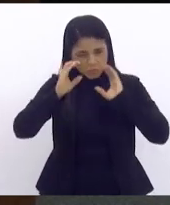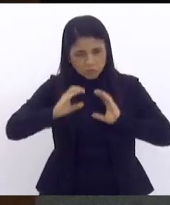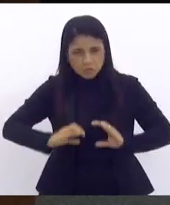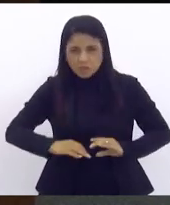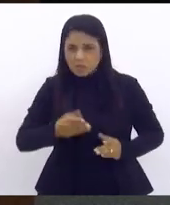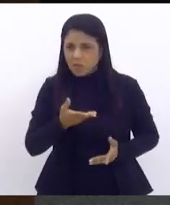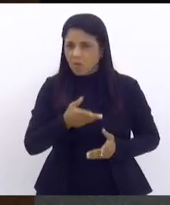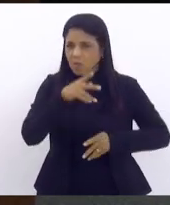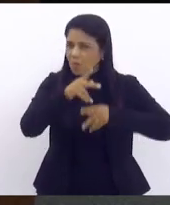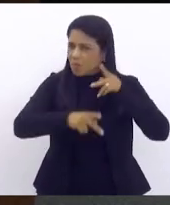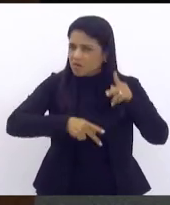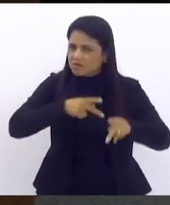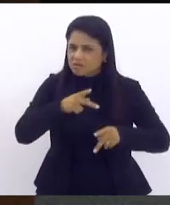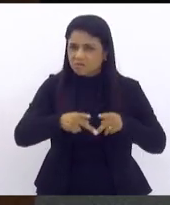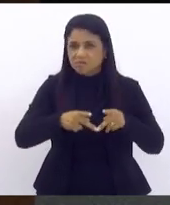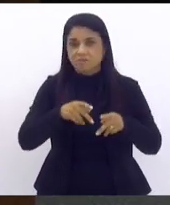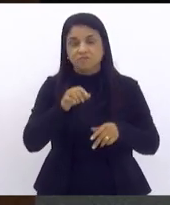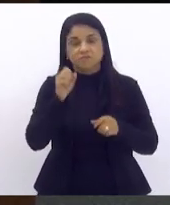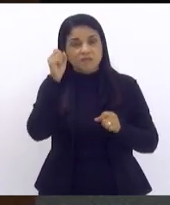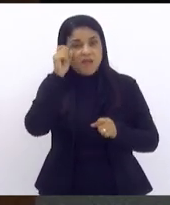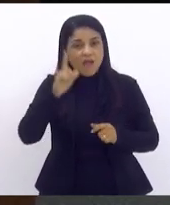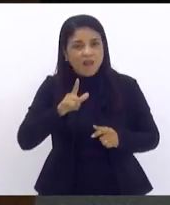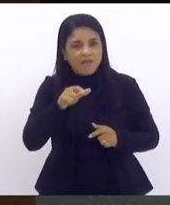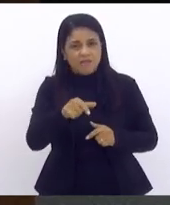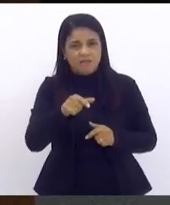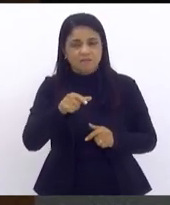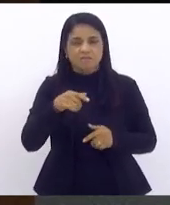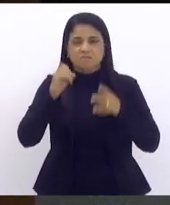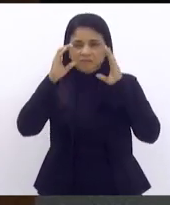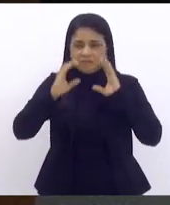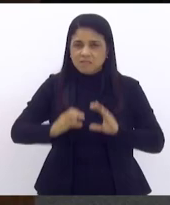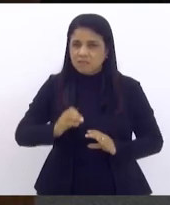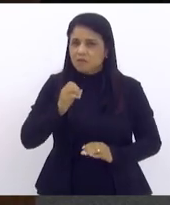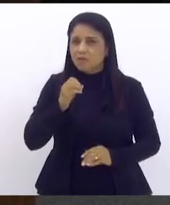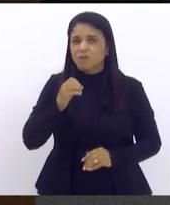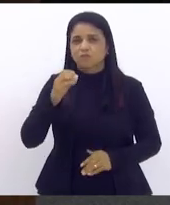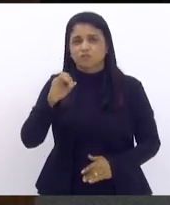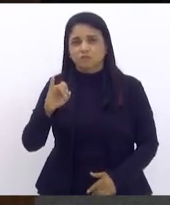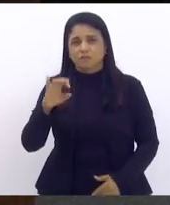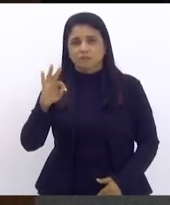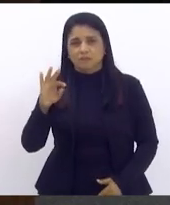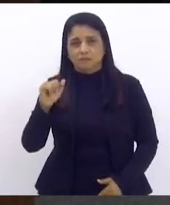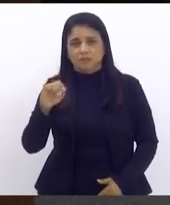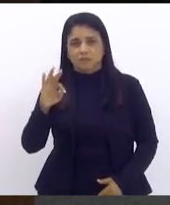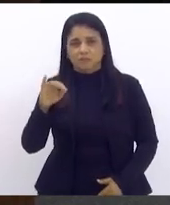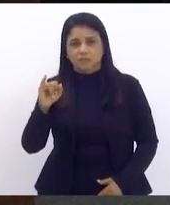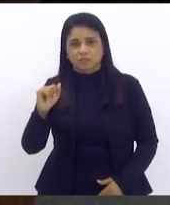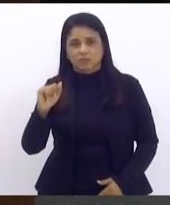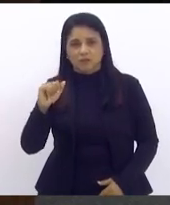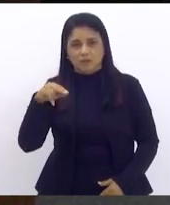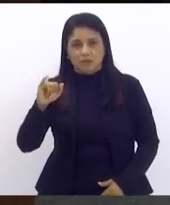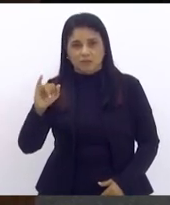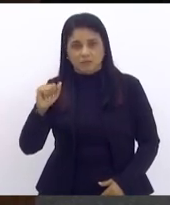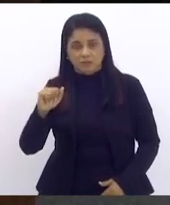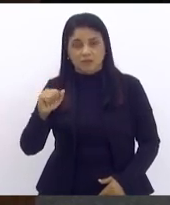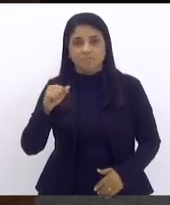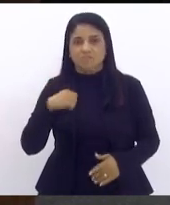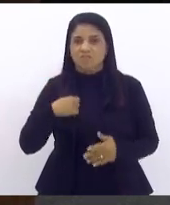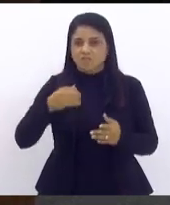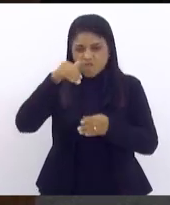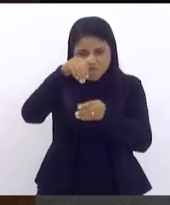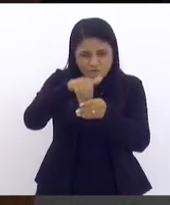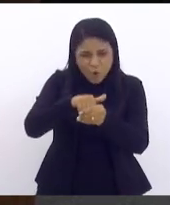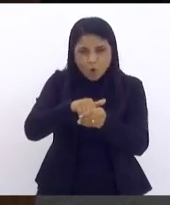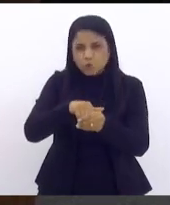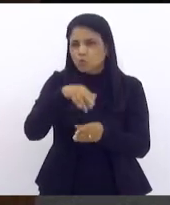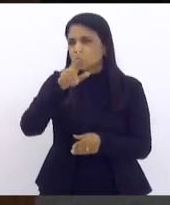alerta. Para você, cidadão de bem, de Itatiaia, nunca mais dê um voto para esse pilantra, nunca mais faça com que esse